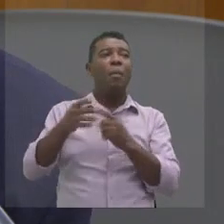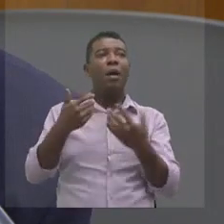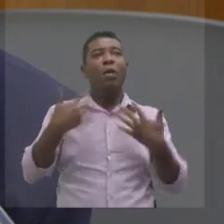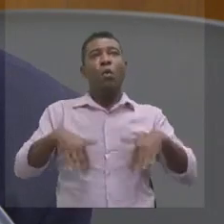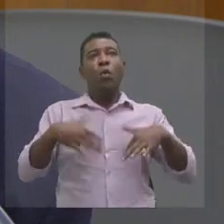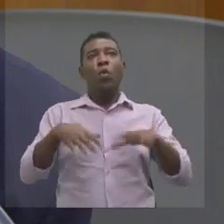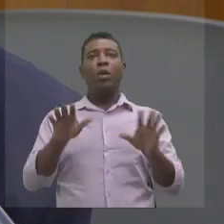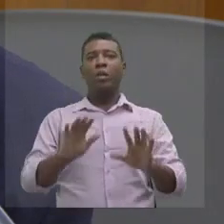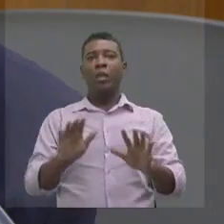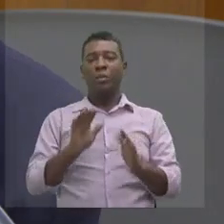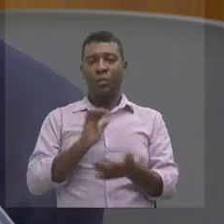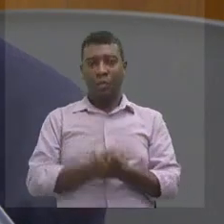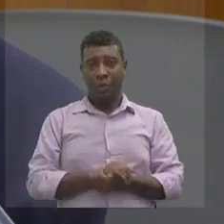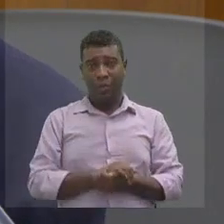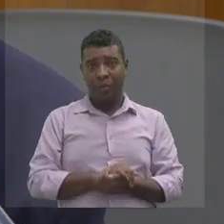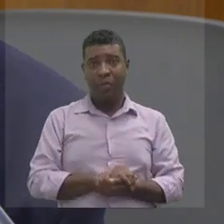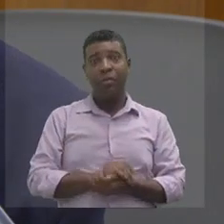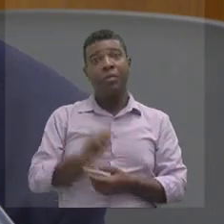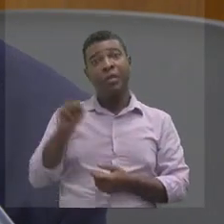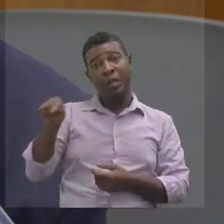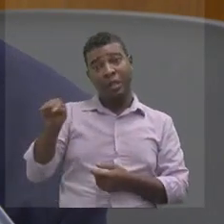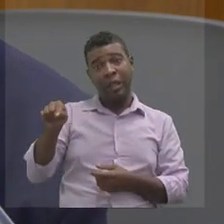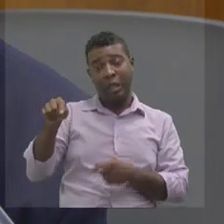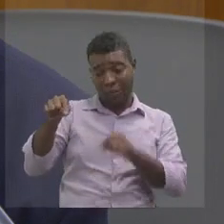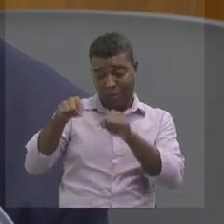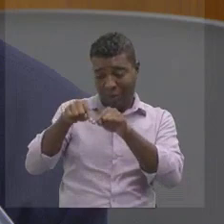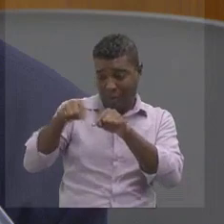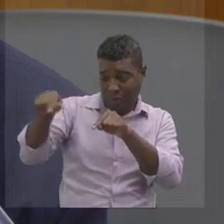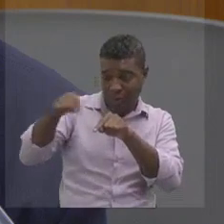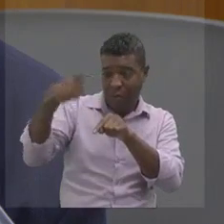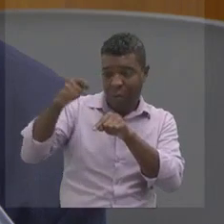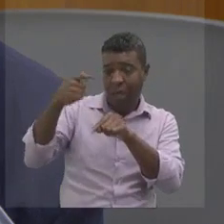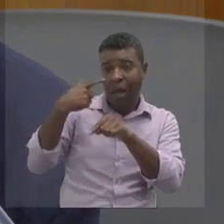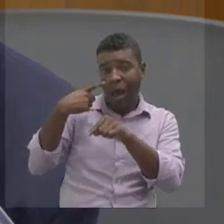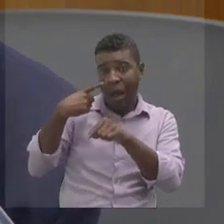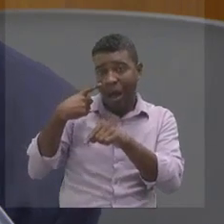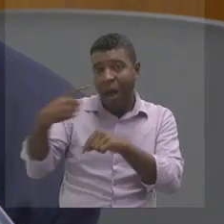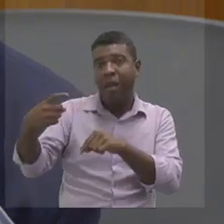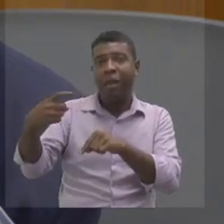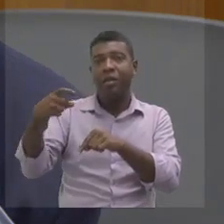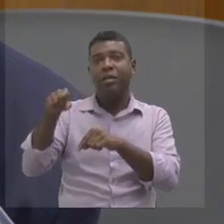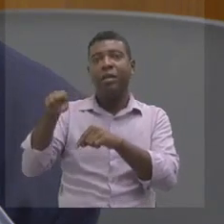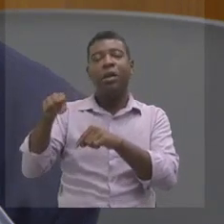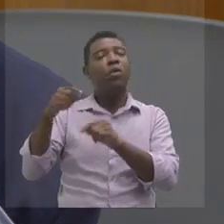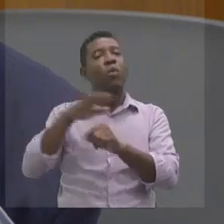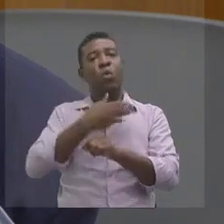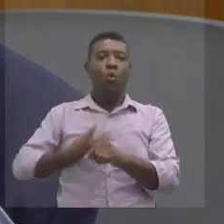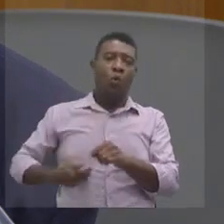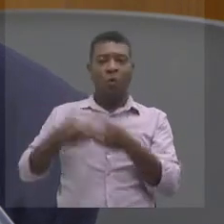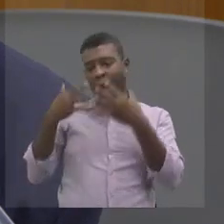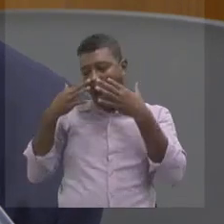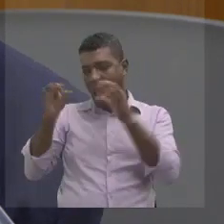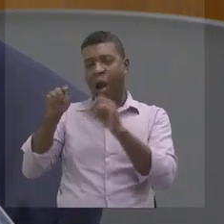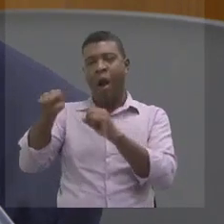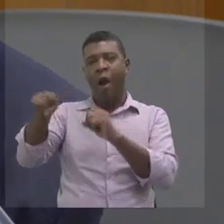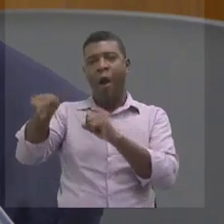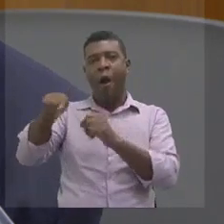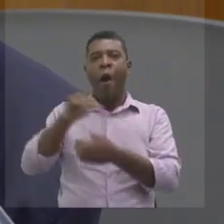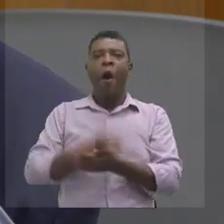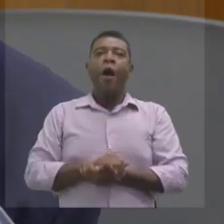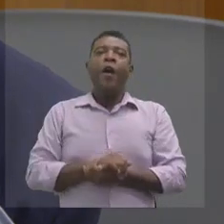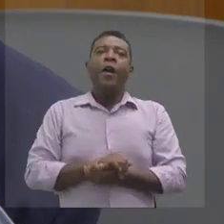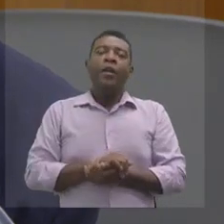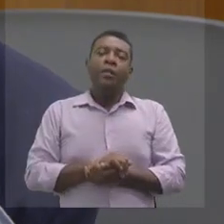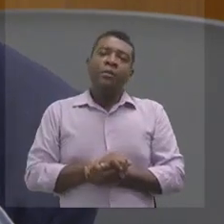esse anel viário ele precisa urgentemente dessa atenção por parte do governo e nesse sentido eu faço